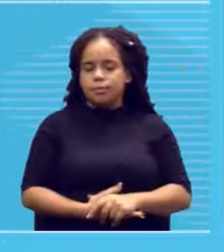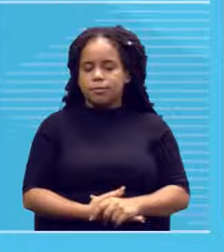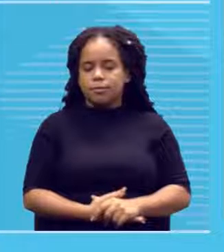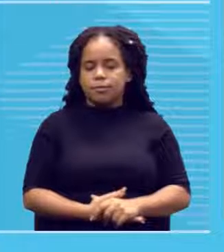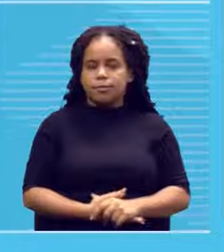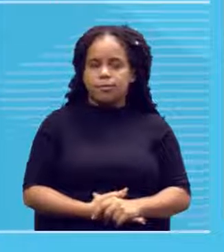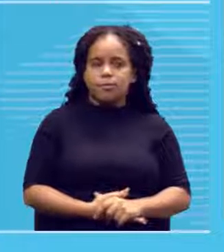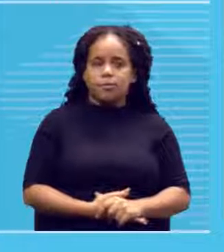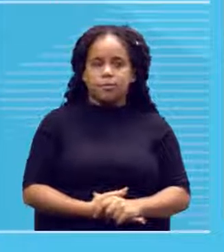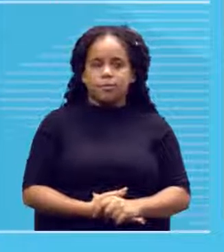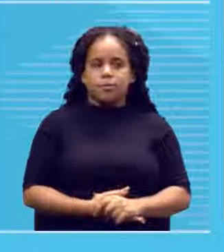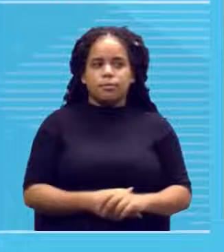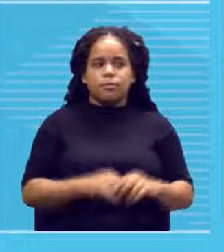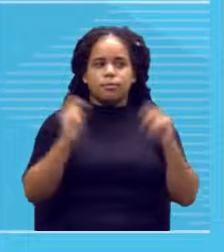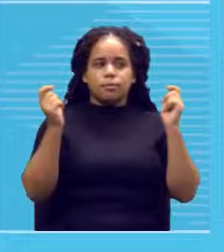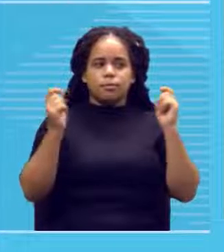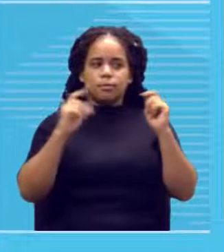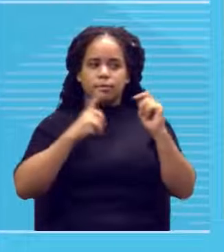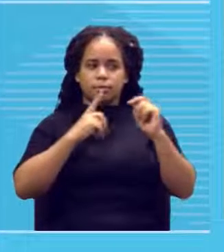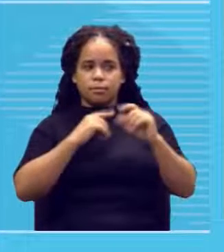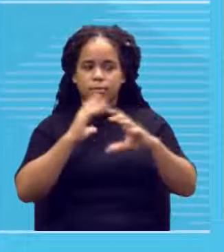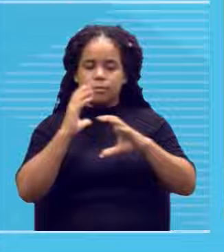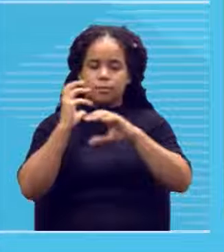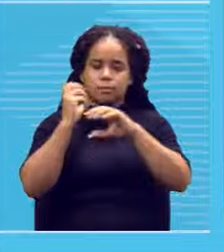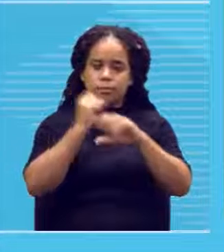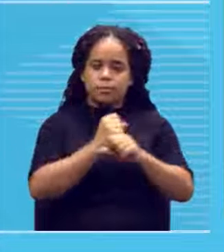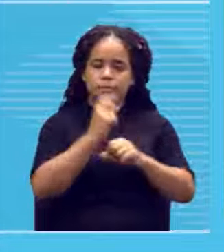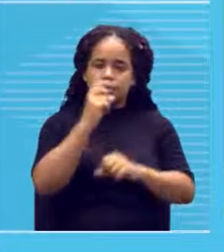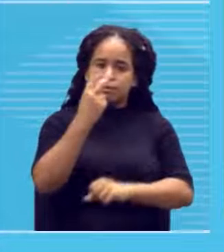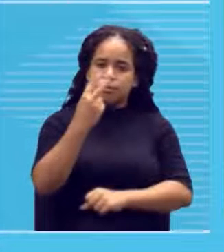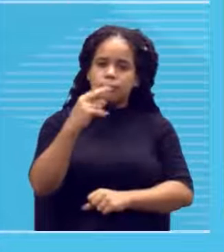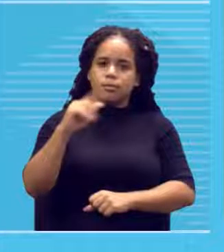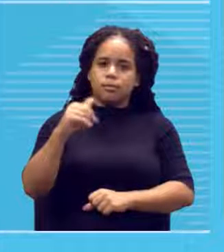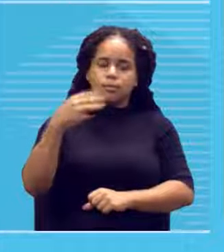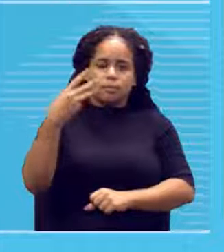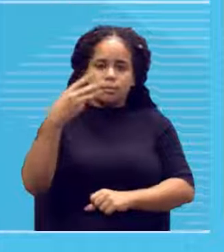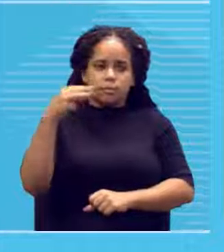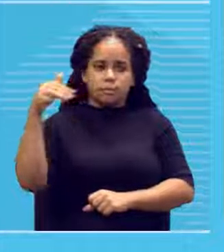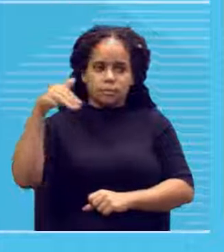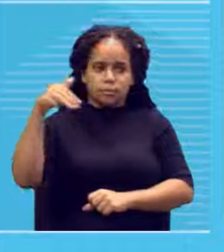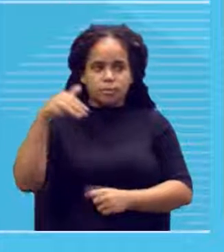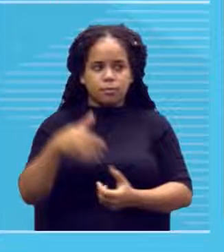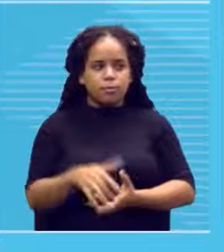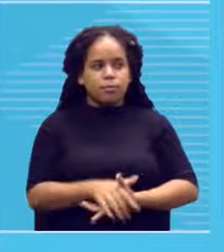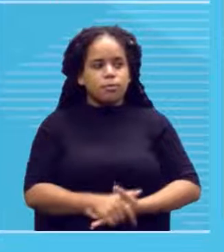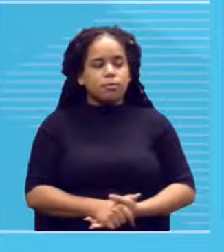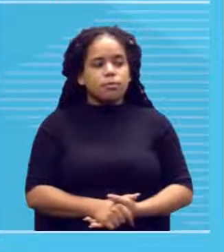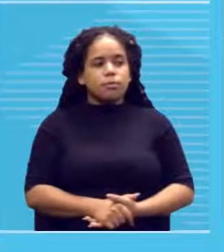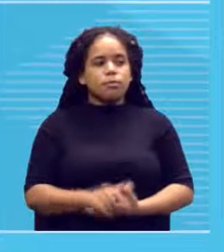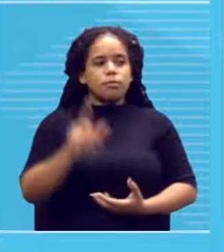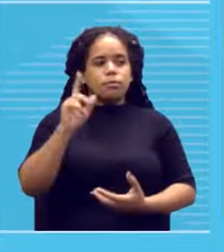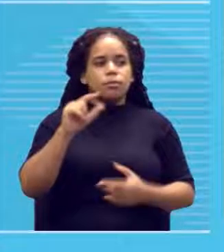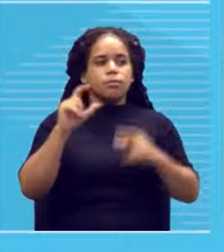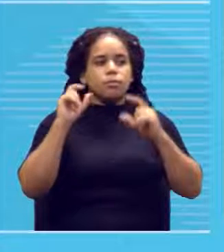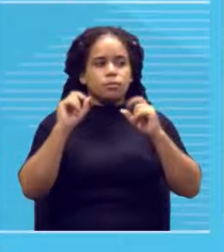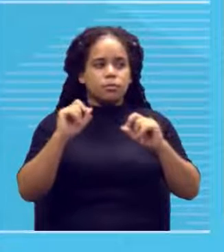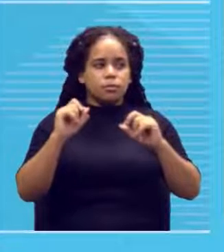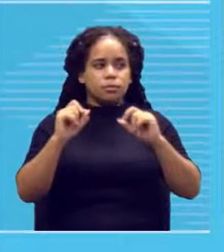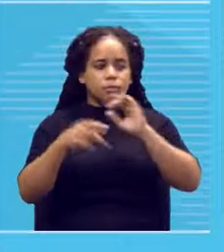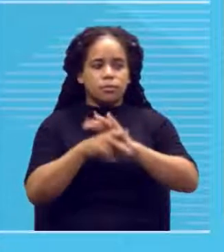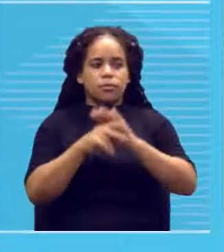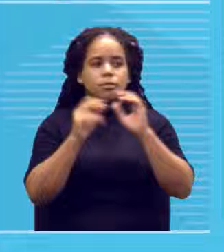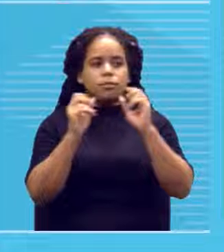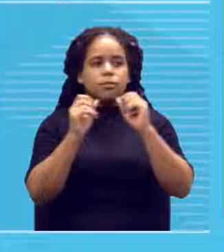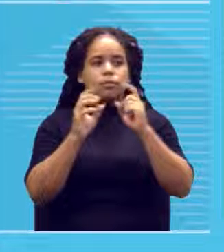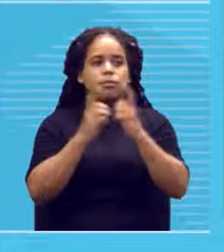dá 2,3 metros olha aí ó é isso é entre a distância